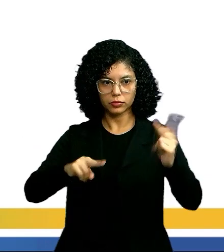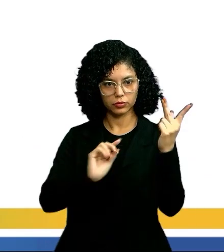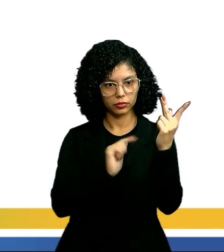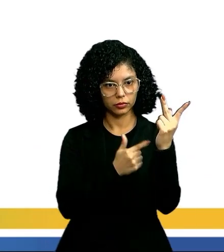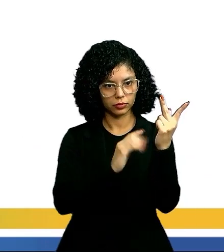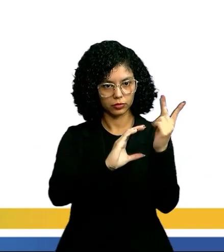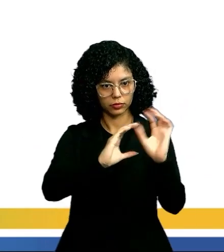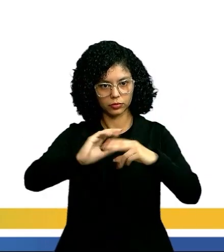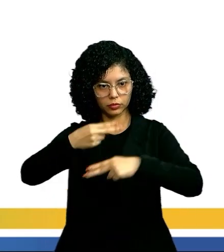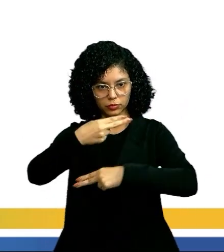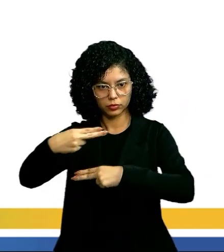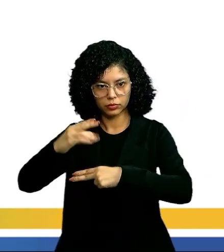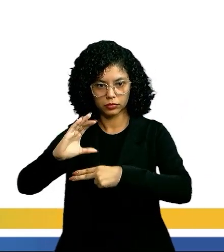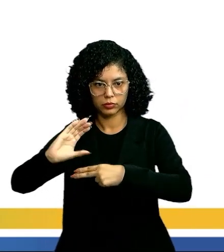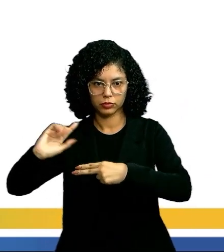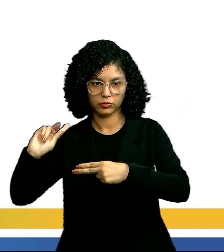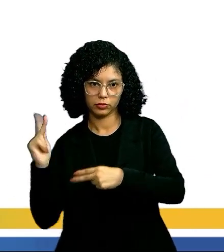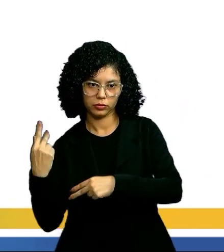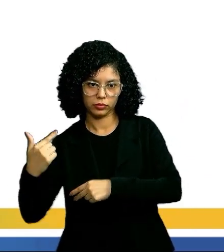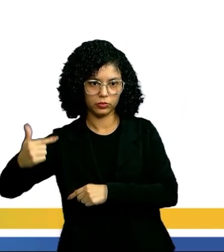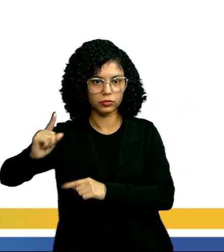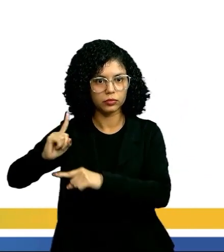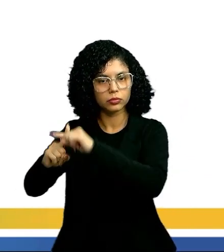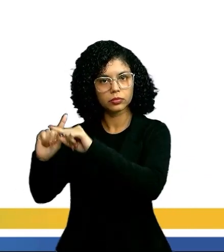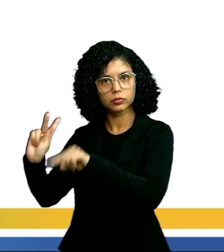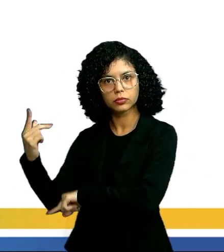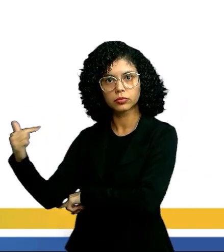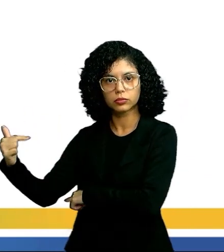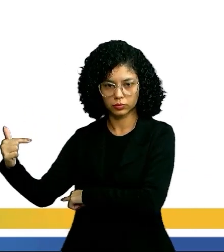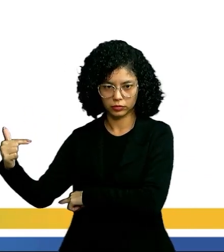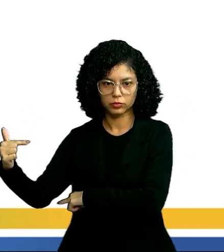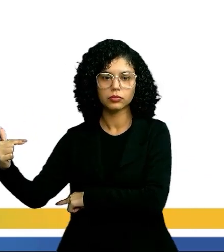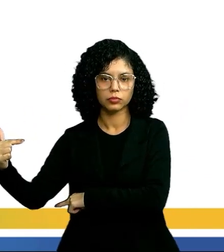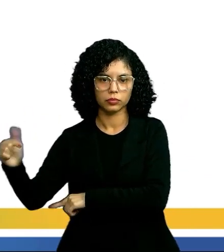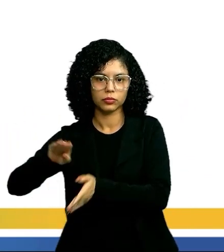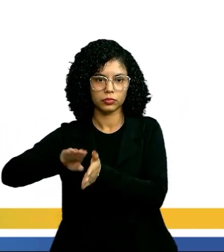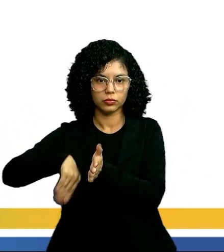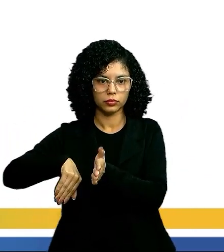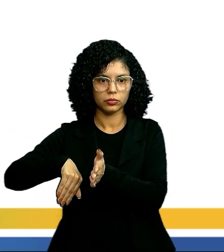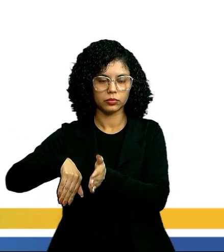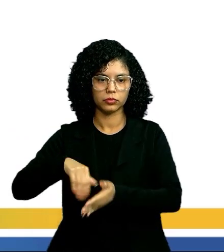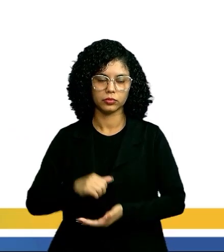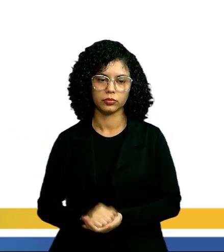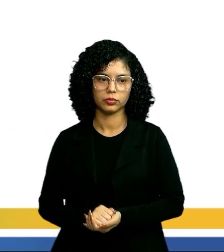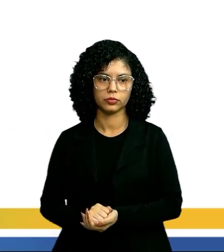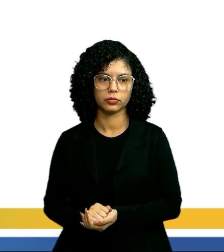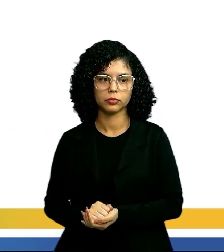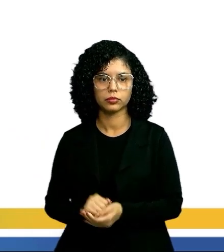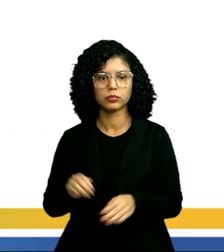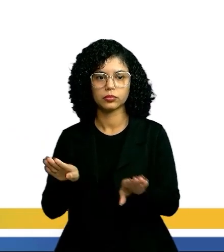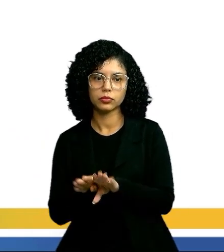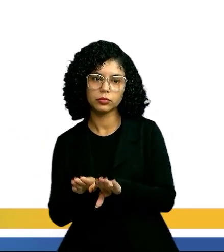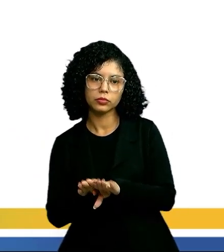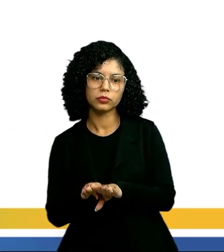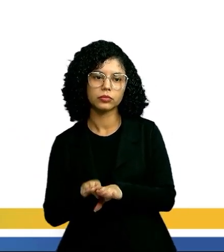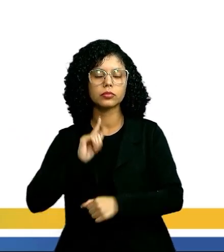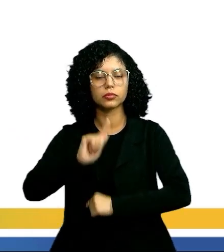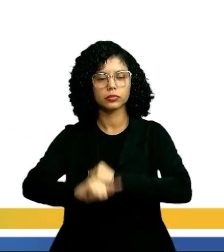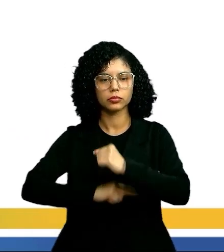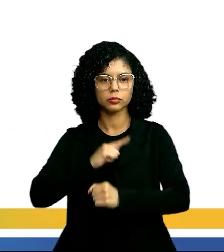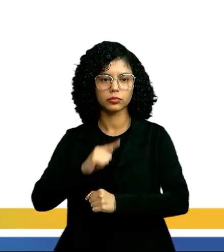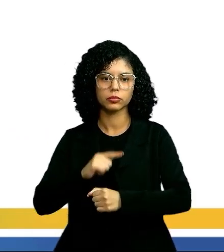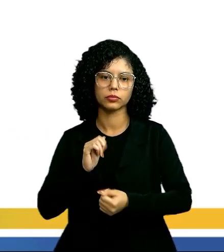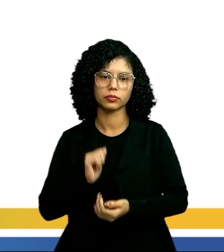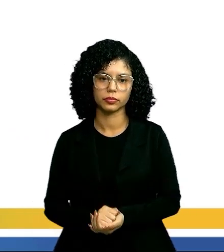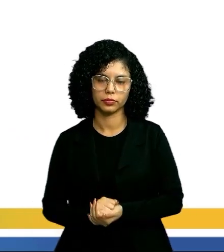você promove uma ligação dupla e é retirado dessa molécula aí do alcano 2